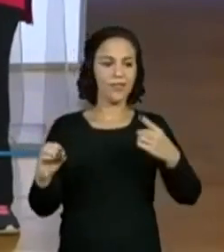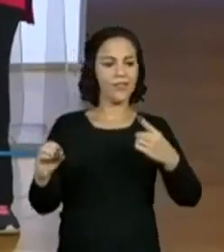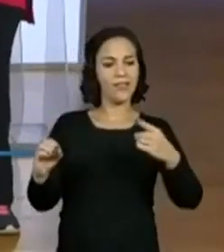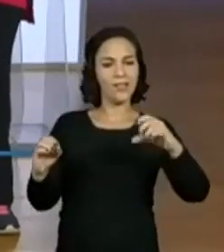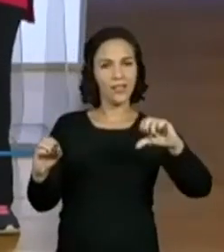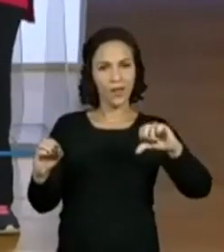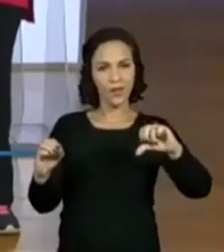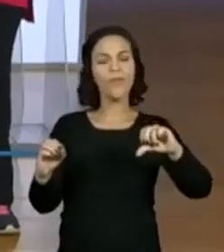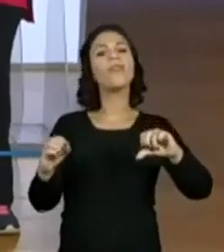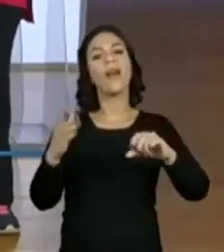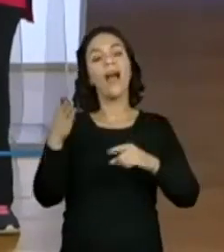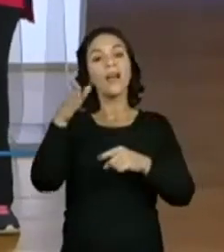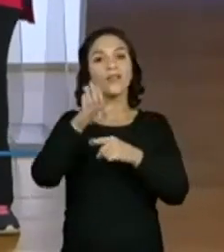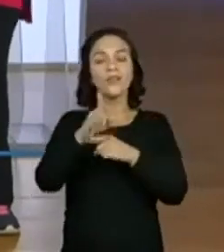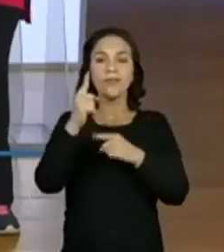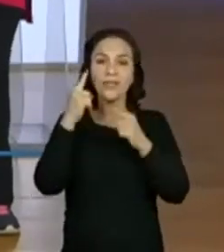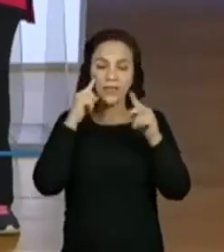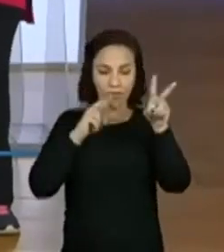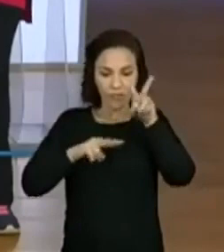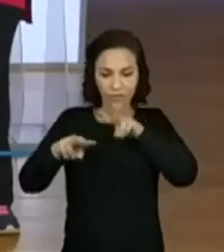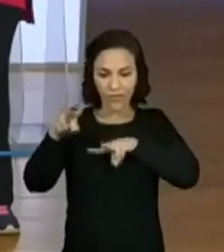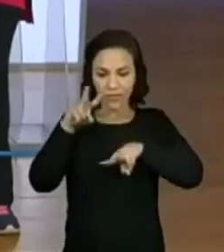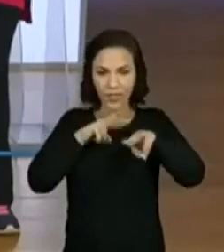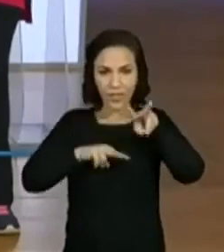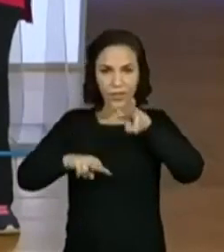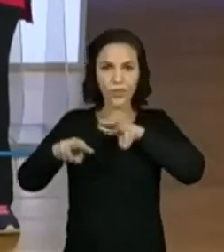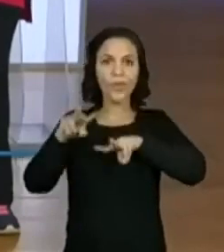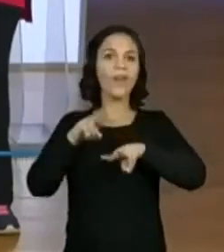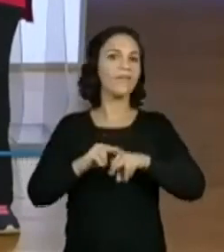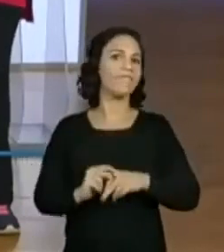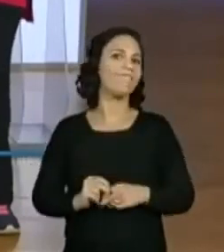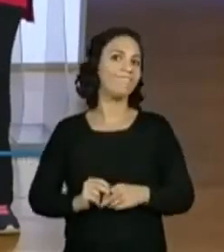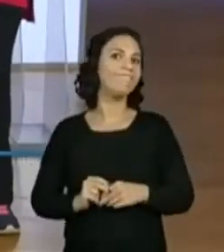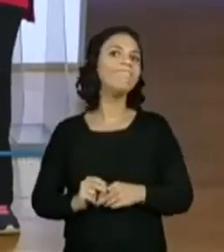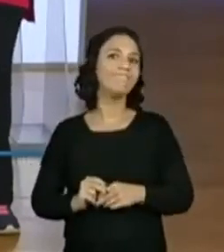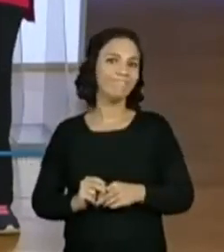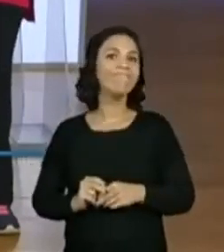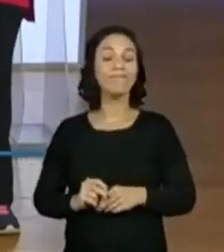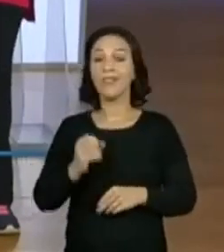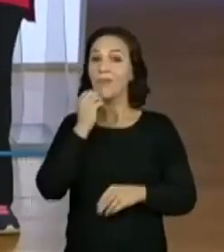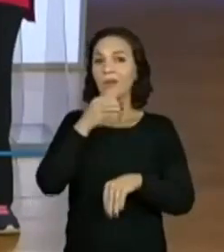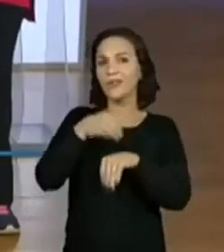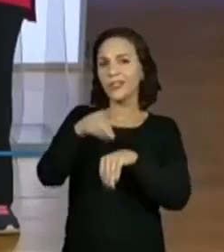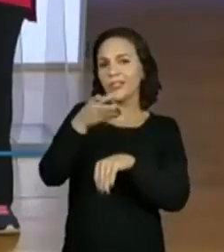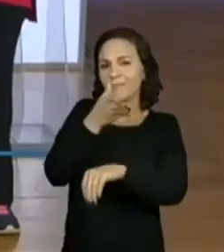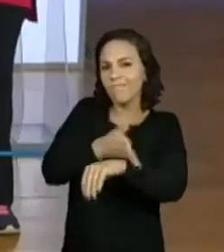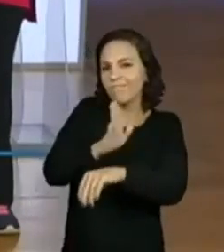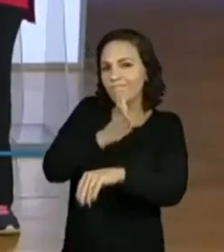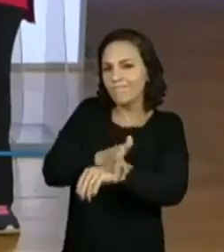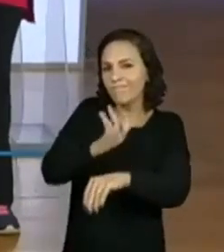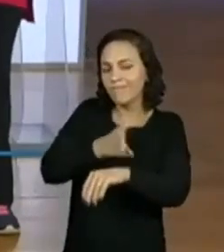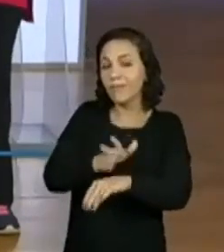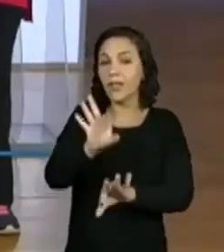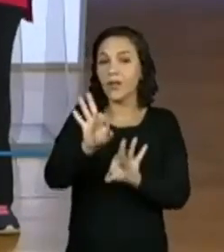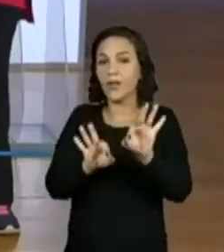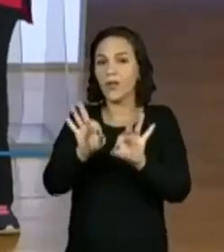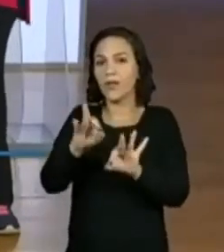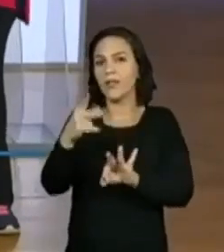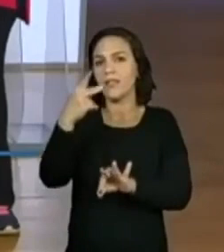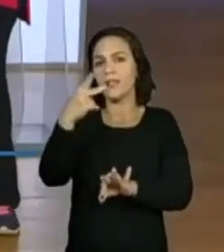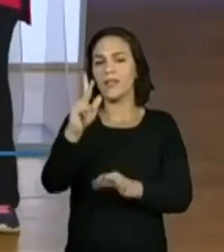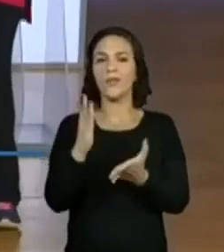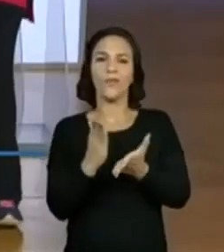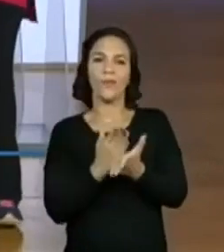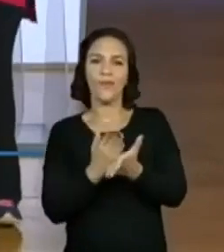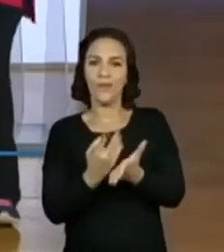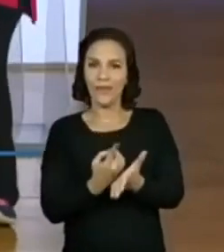mais organizado para ver, mesmo que não tenha um quadro, né, professora? Exatamente. Já é uma dica para eles saberem organizar o caderno, organizar a